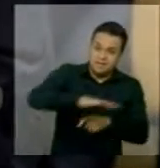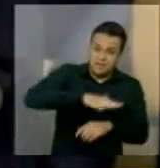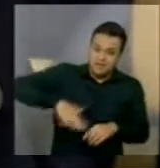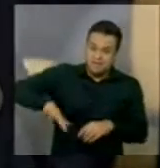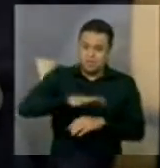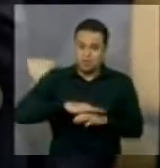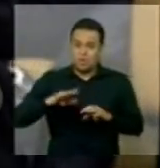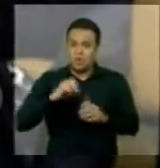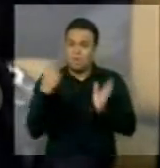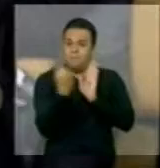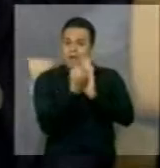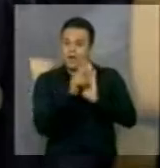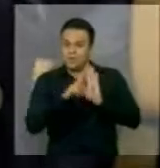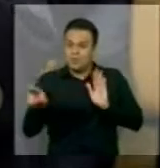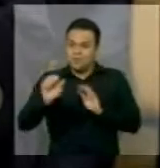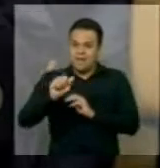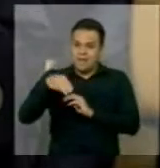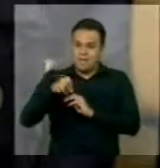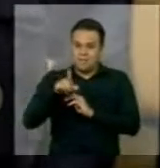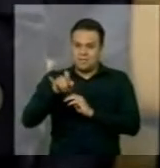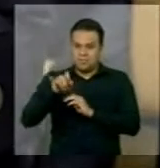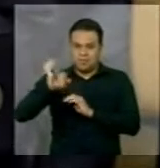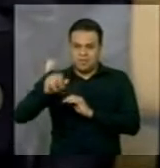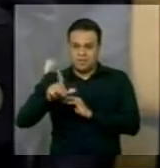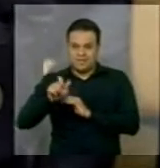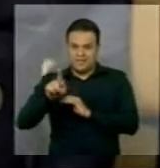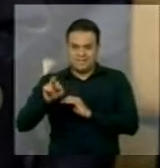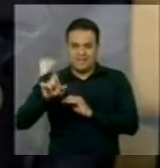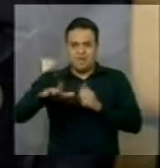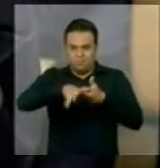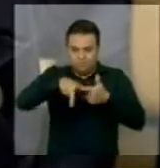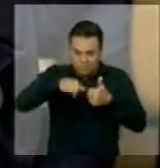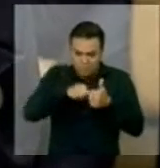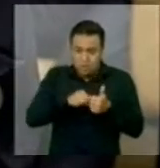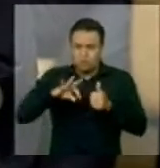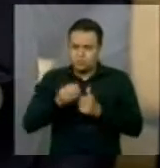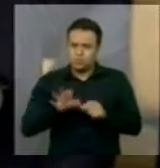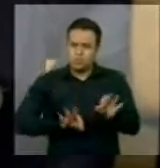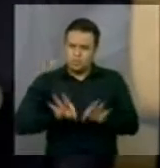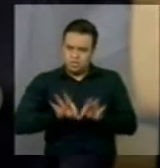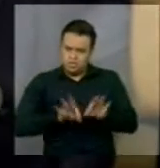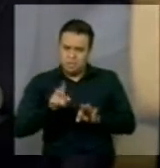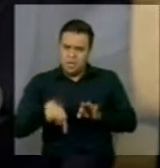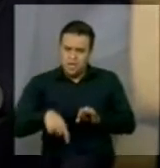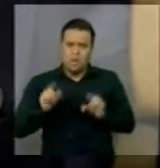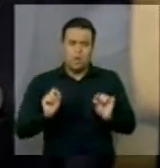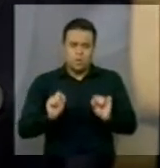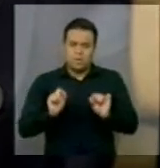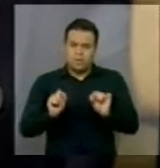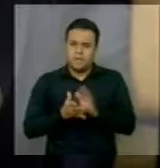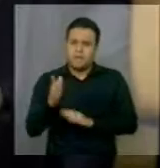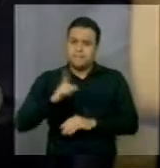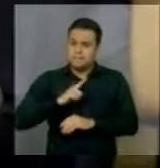área denominada Amazônia Legal. Todo esse planejamento, ele contou com a participação da sociedade